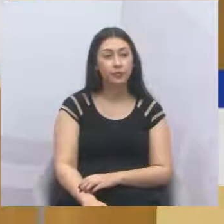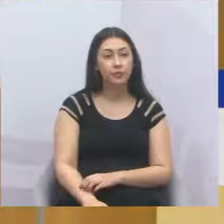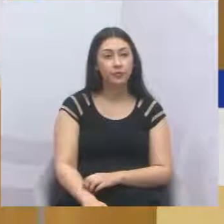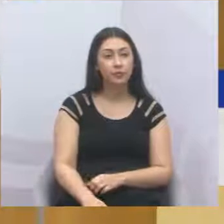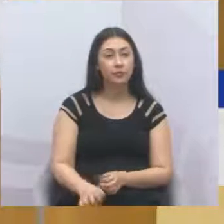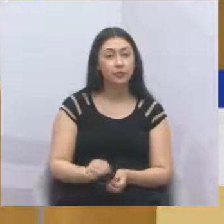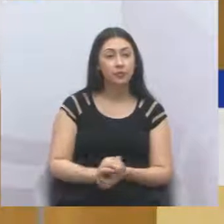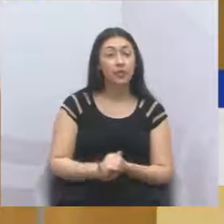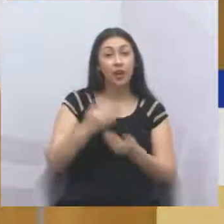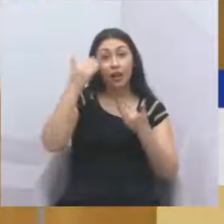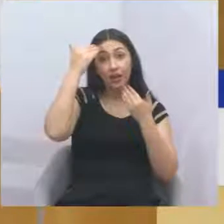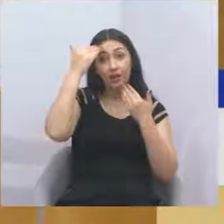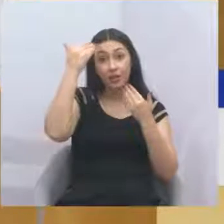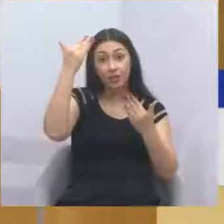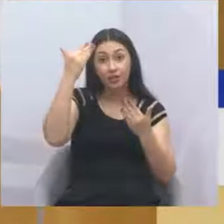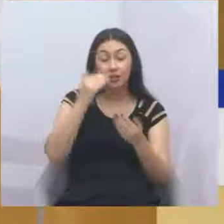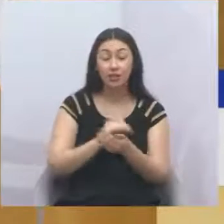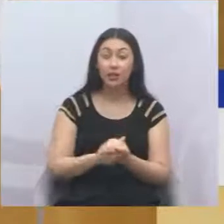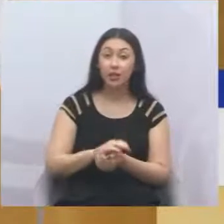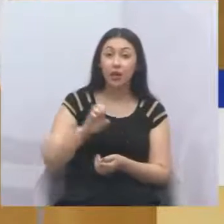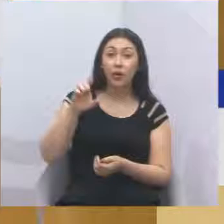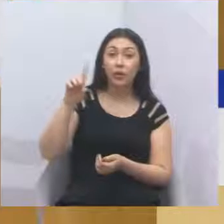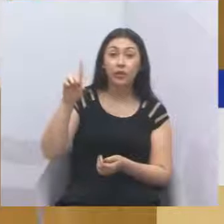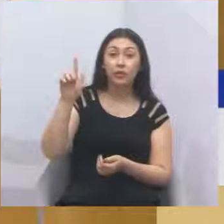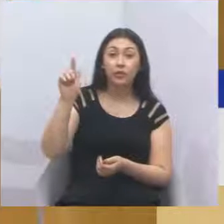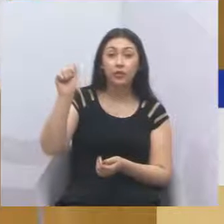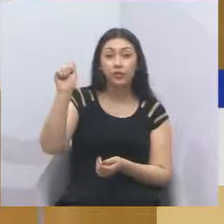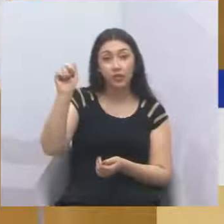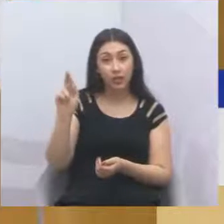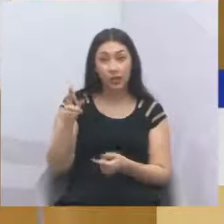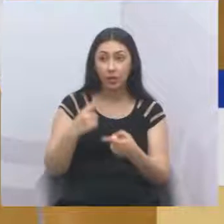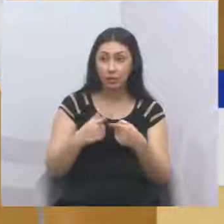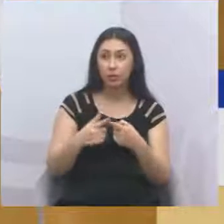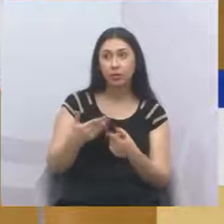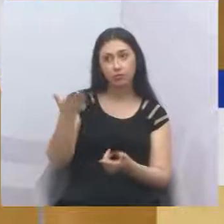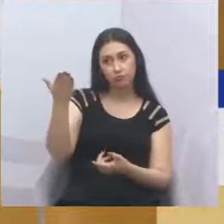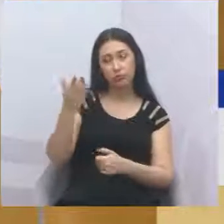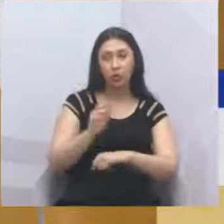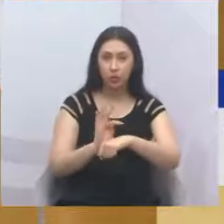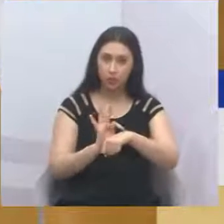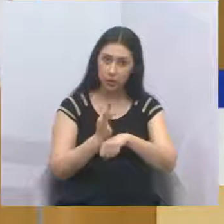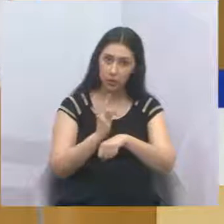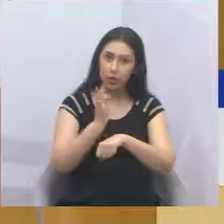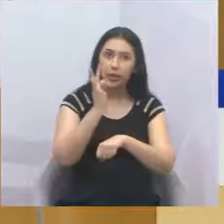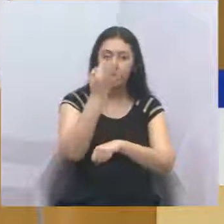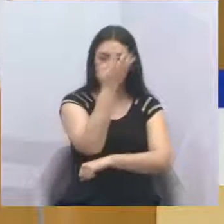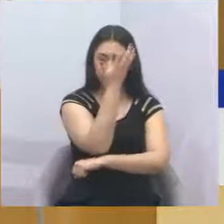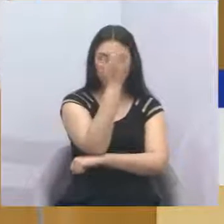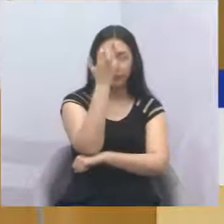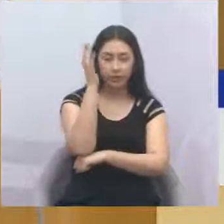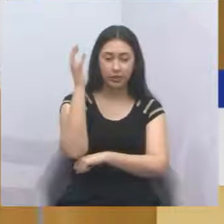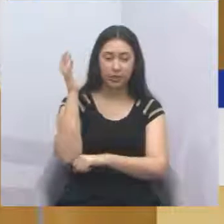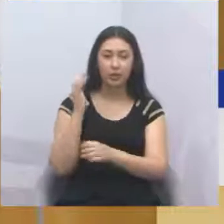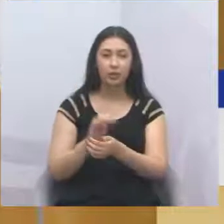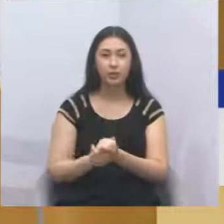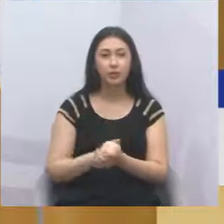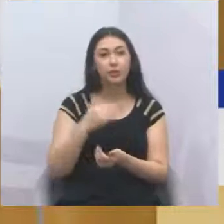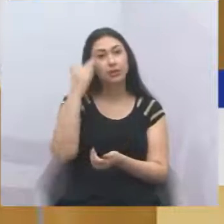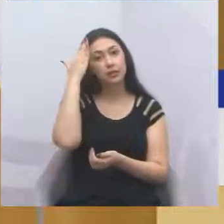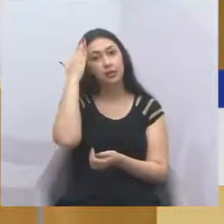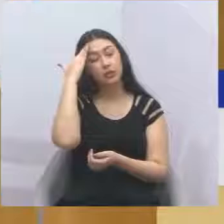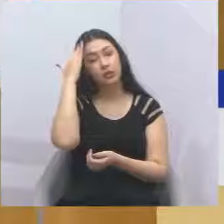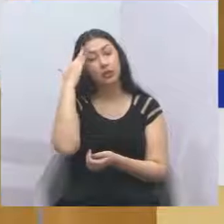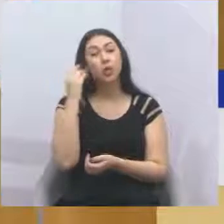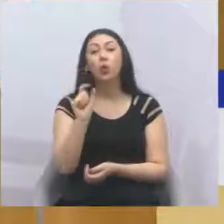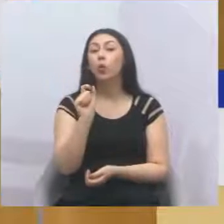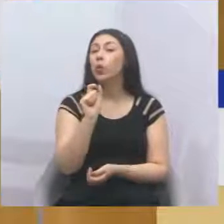Luiz Flávio, e agradecer ao Sazak, porque ele é um técnico nessa questão ambiental e sabe o